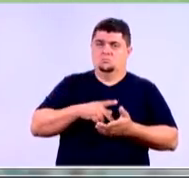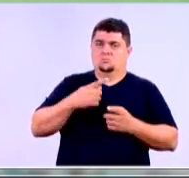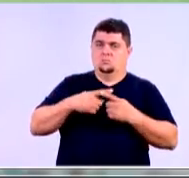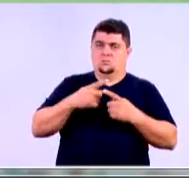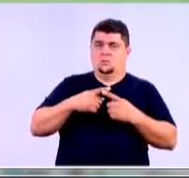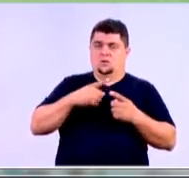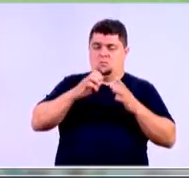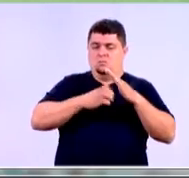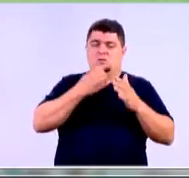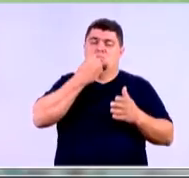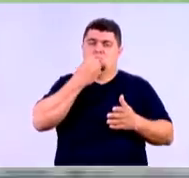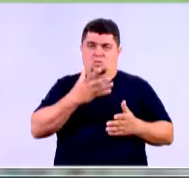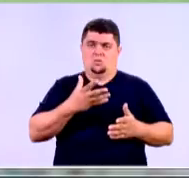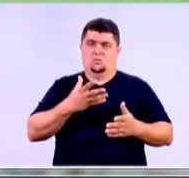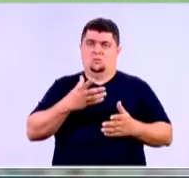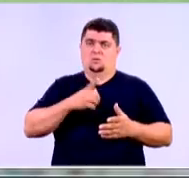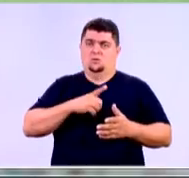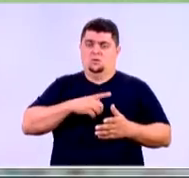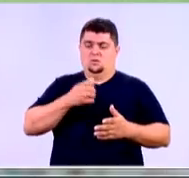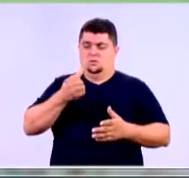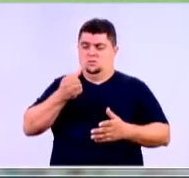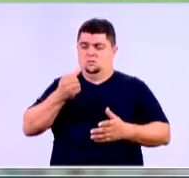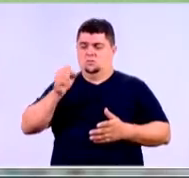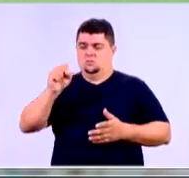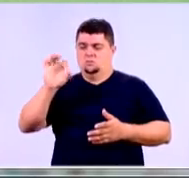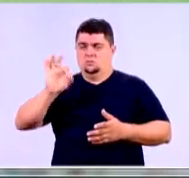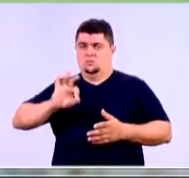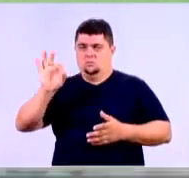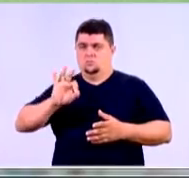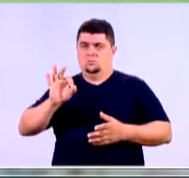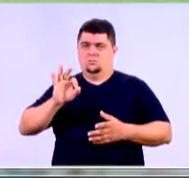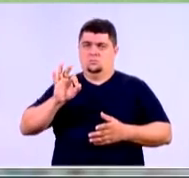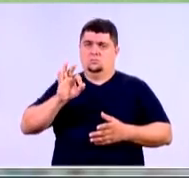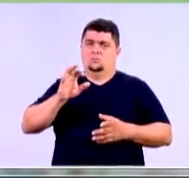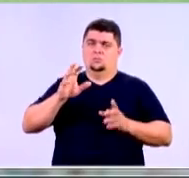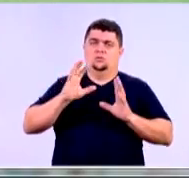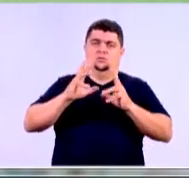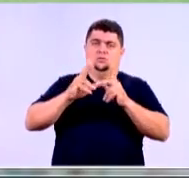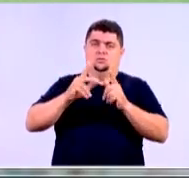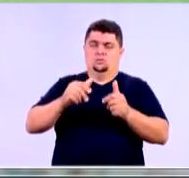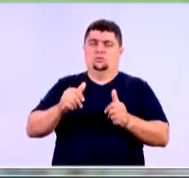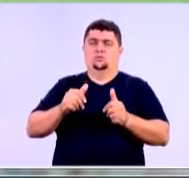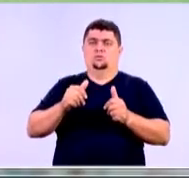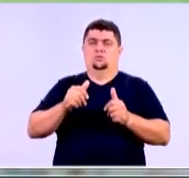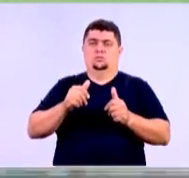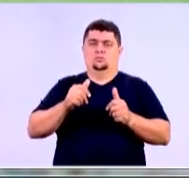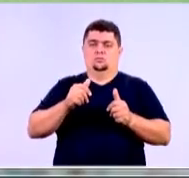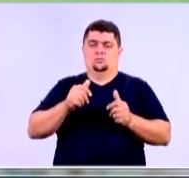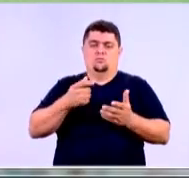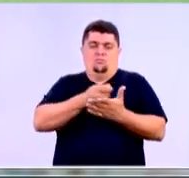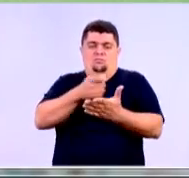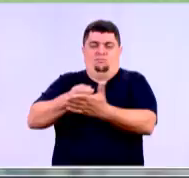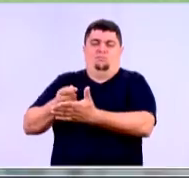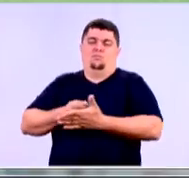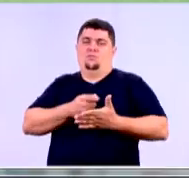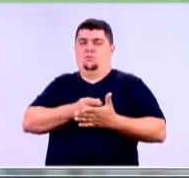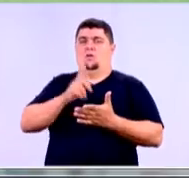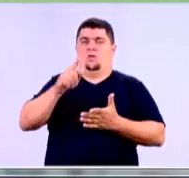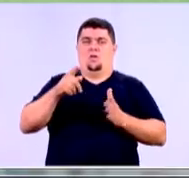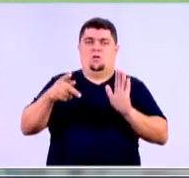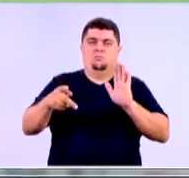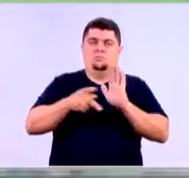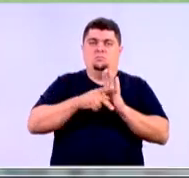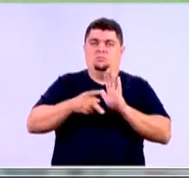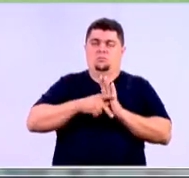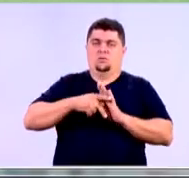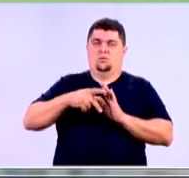bem estruturada. Quer dizer que 68%, né, da sua dívida de curto prazo é referente a capital